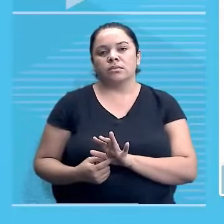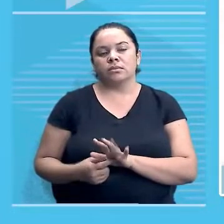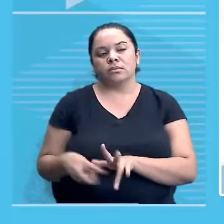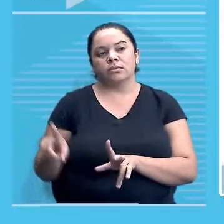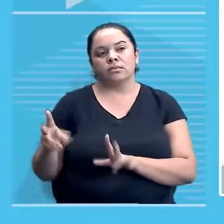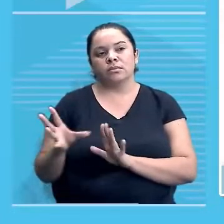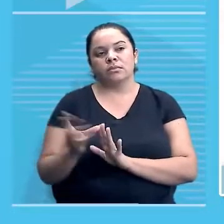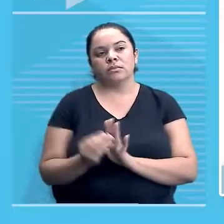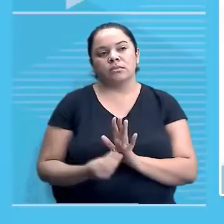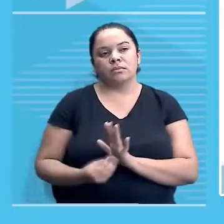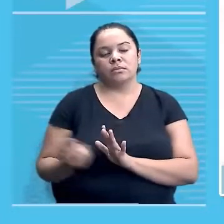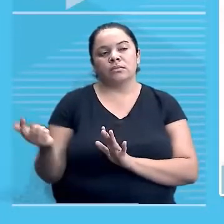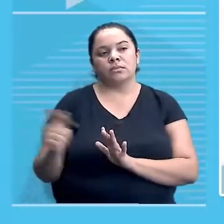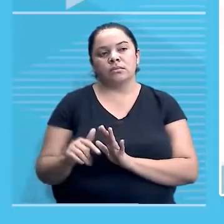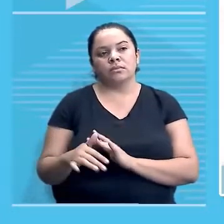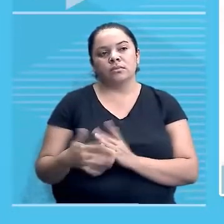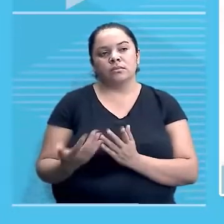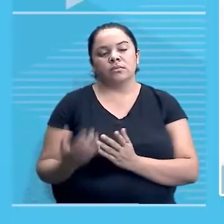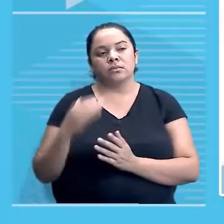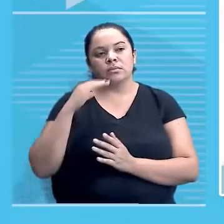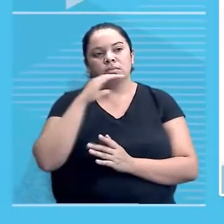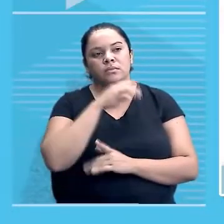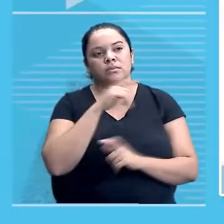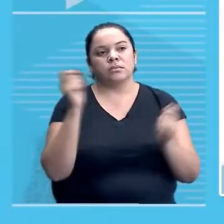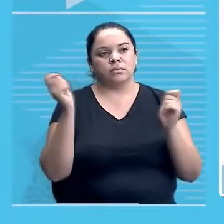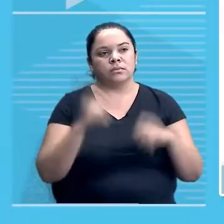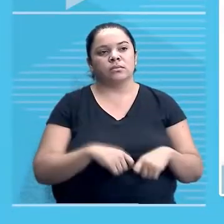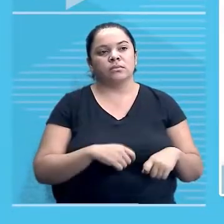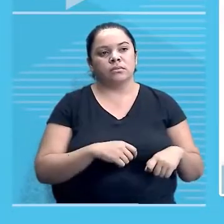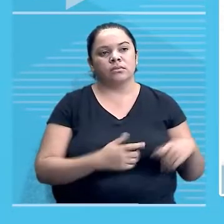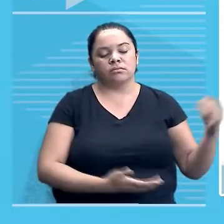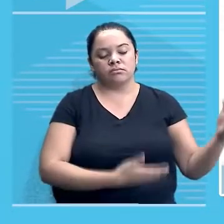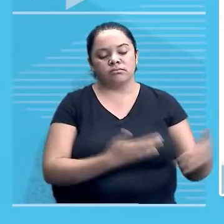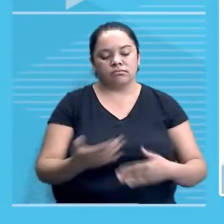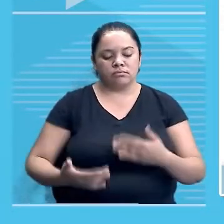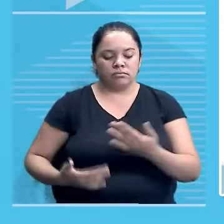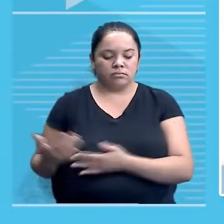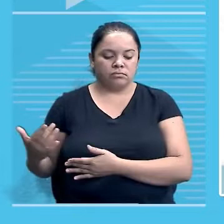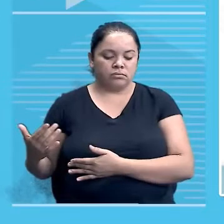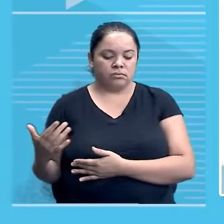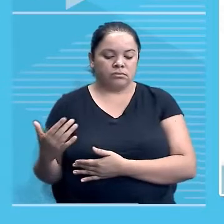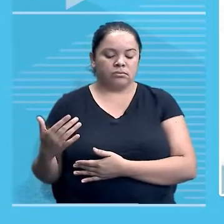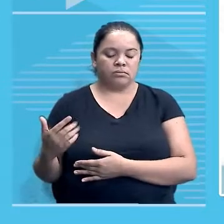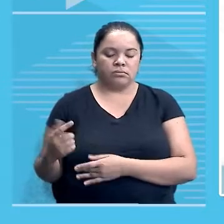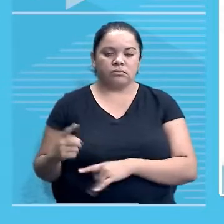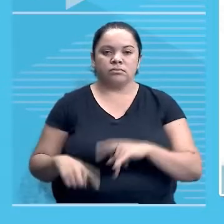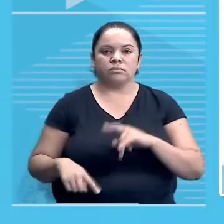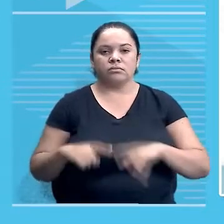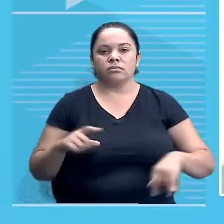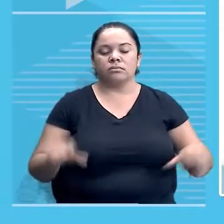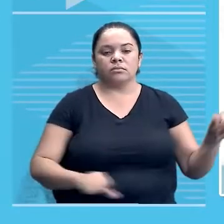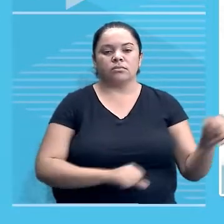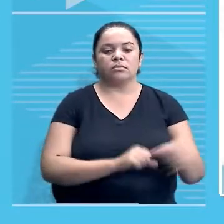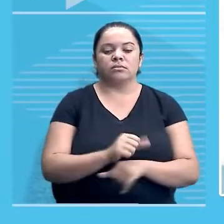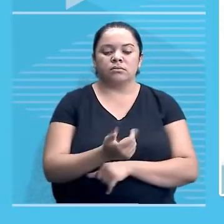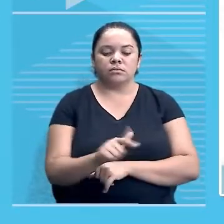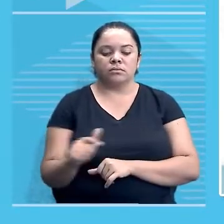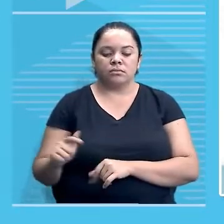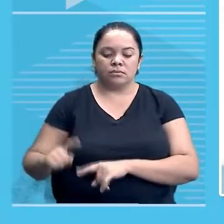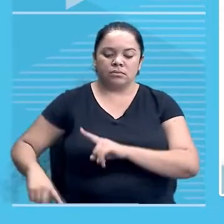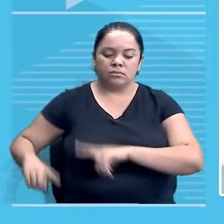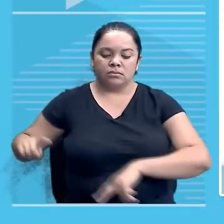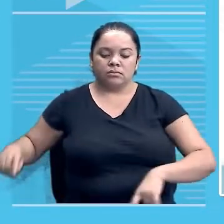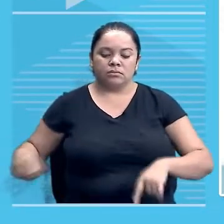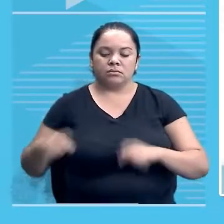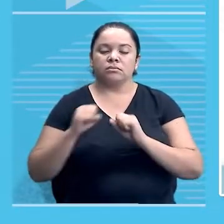comentando que o calor pode ser transmitido de um corpo para outro, E existem processos para que